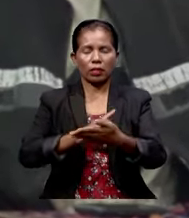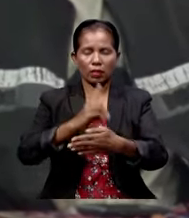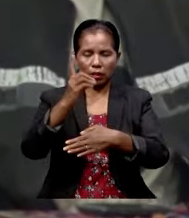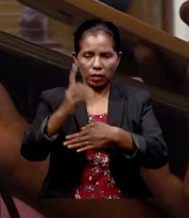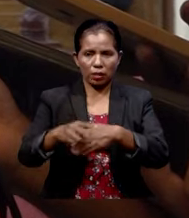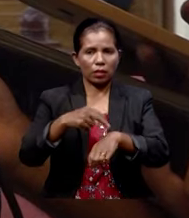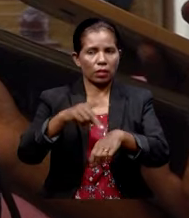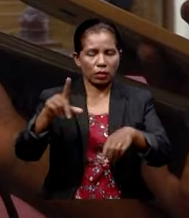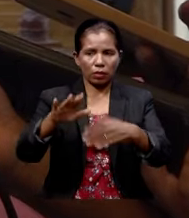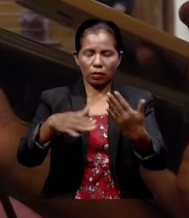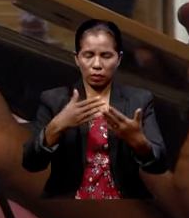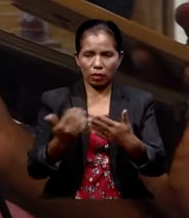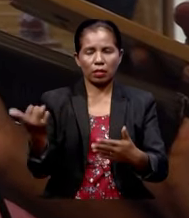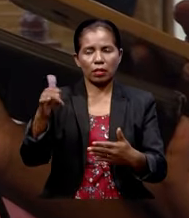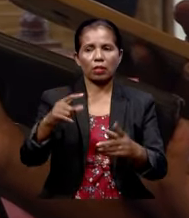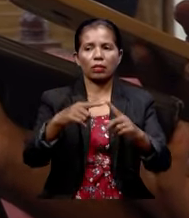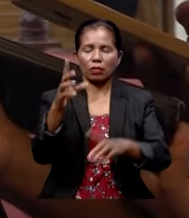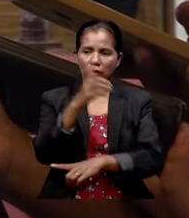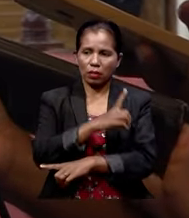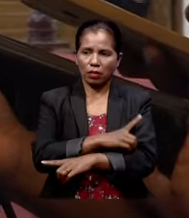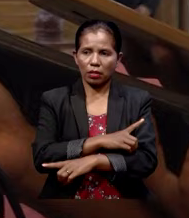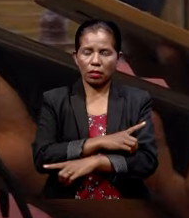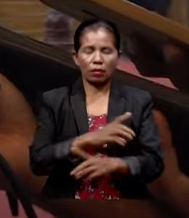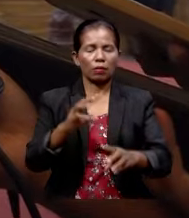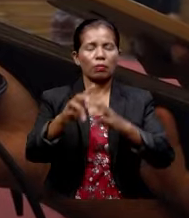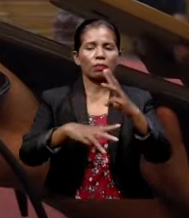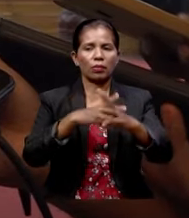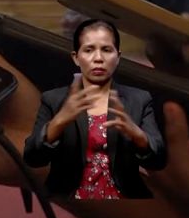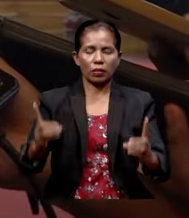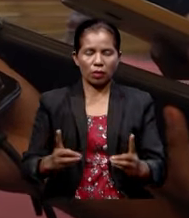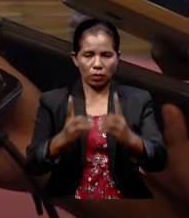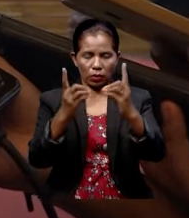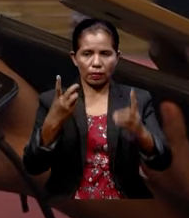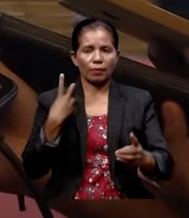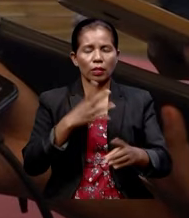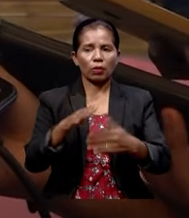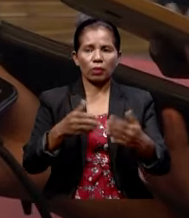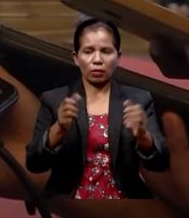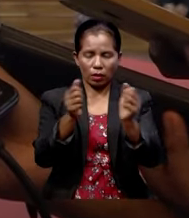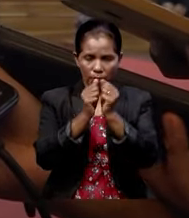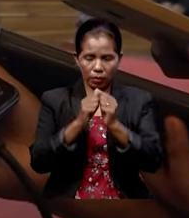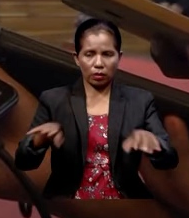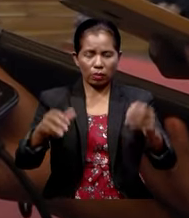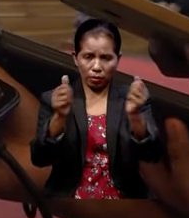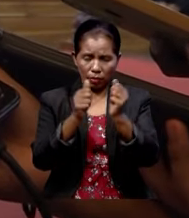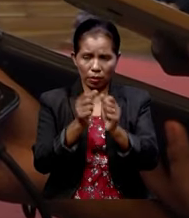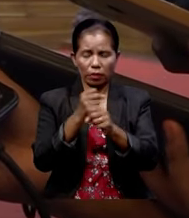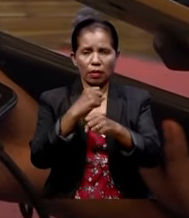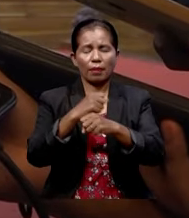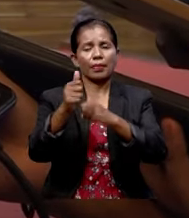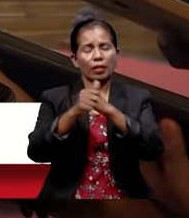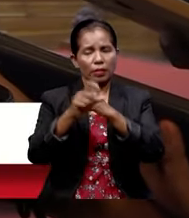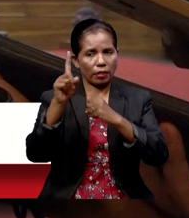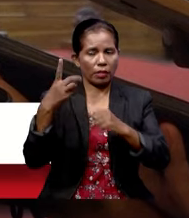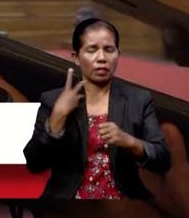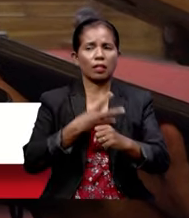ca calamidade sira nebe mac ohin loron o mundo enfrenta. Terroto seja muito at serviço a muito, at halo asan uida, para